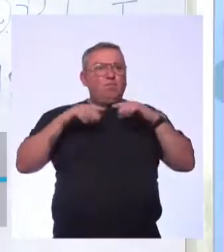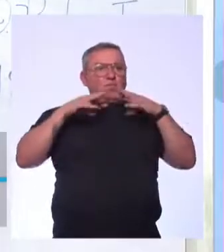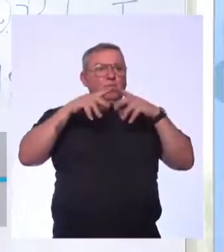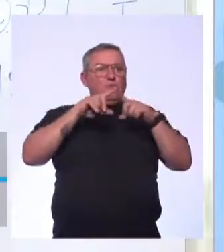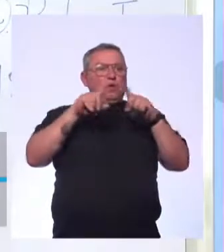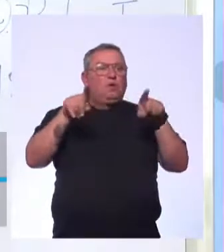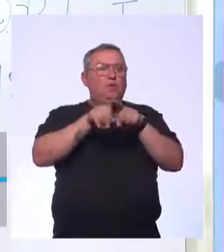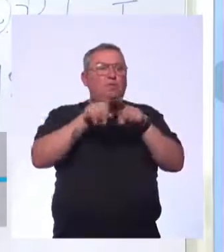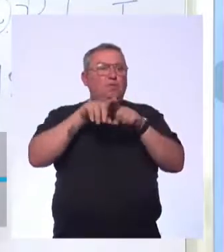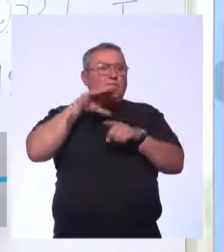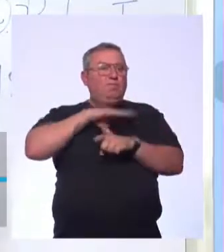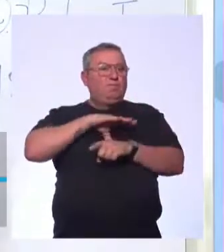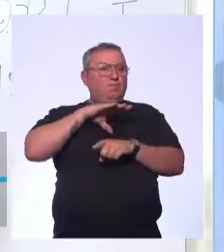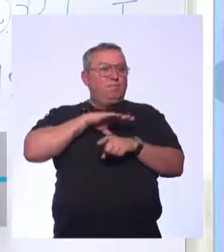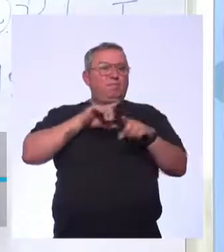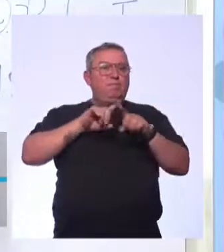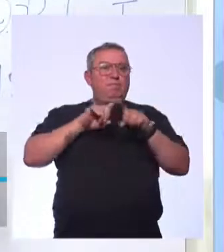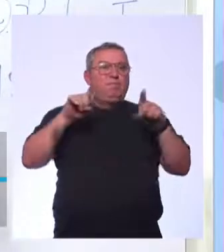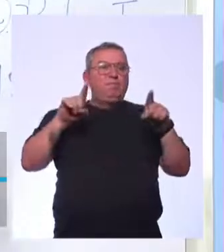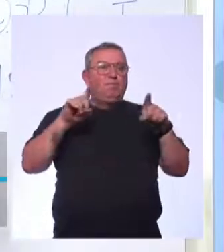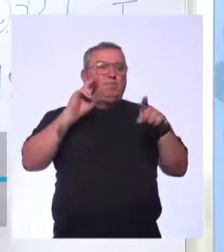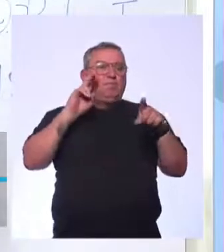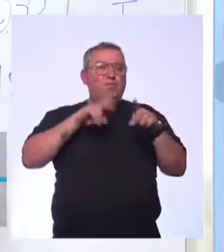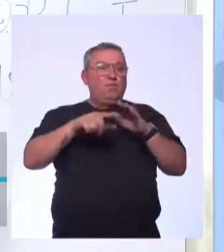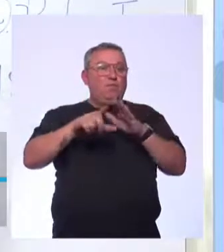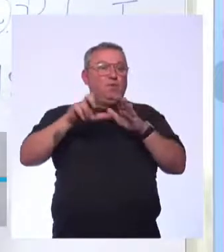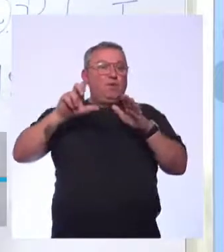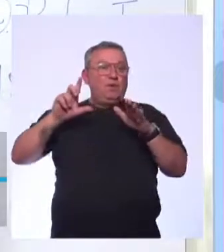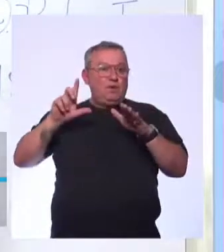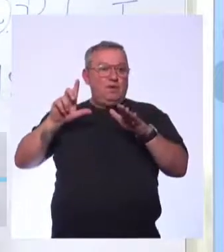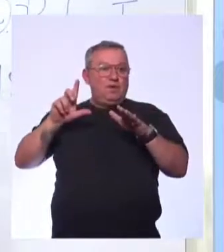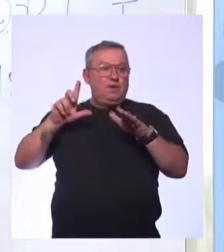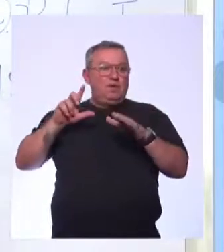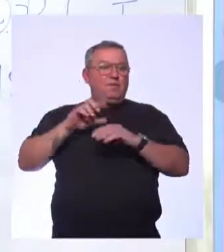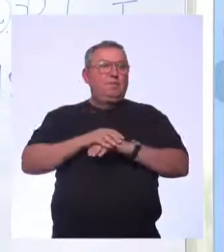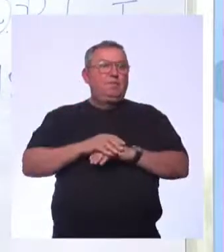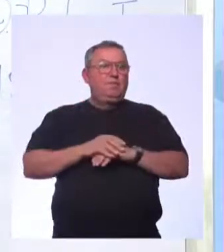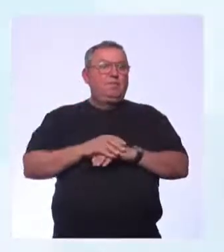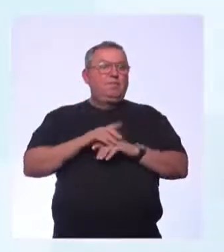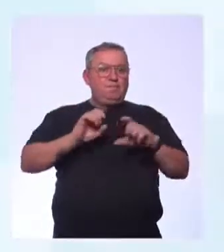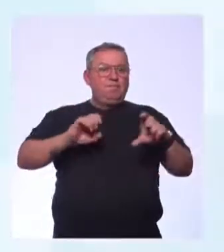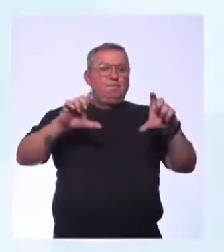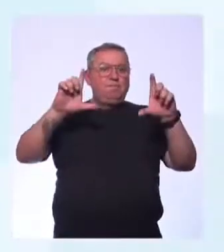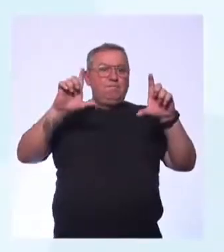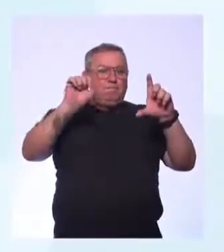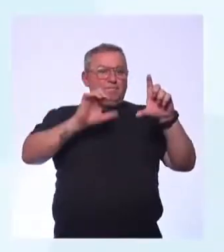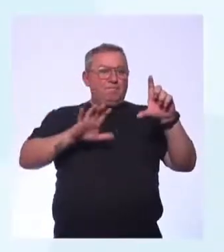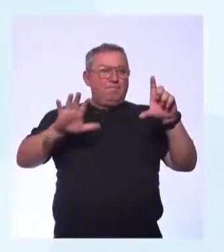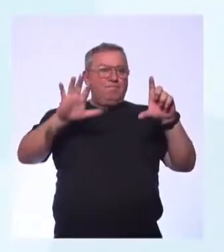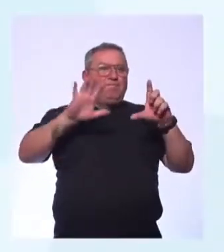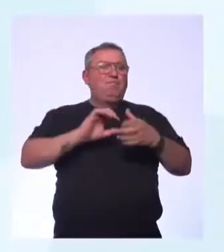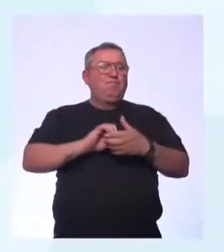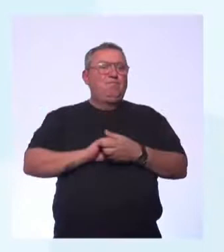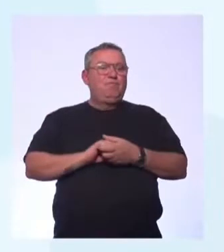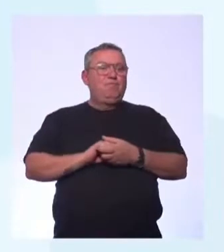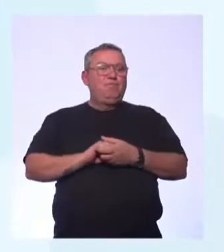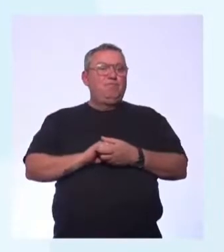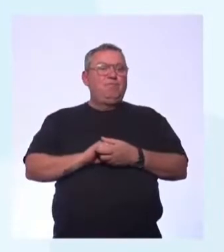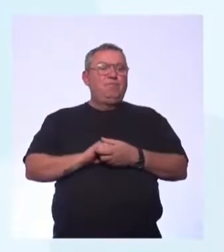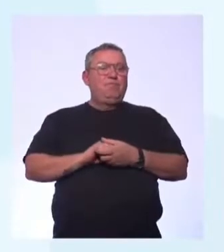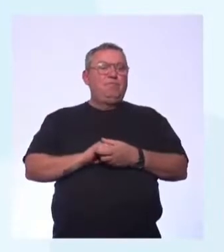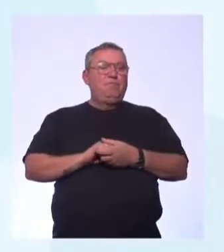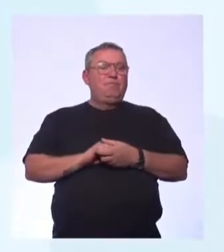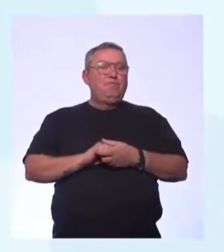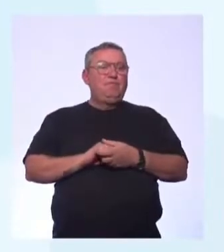de Portugal. Mas vamos aí aos antecedentes desse período. Na tela para vocês. Antecedentes